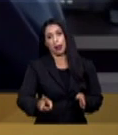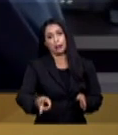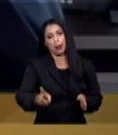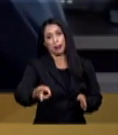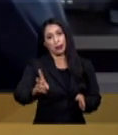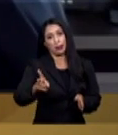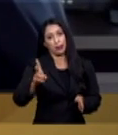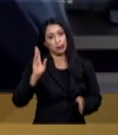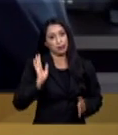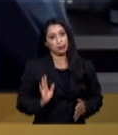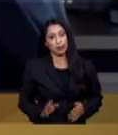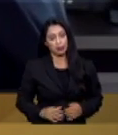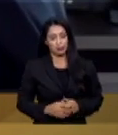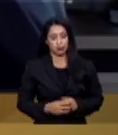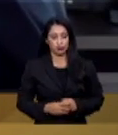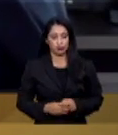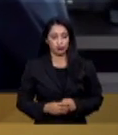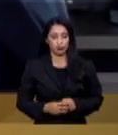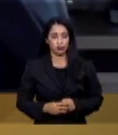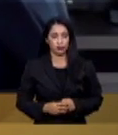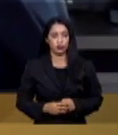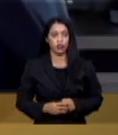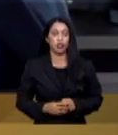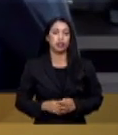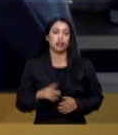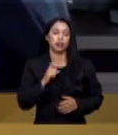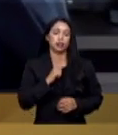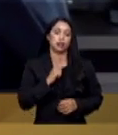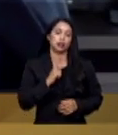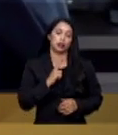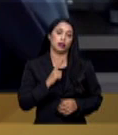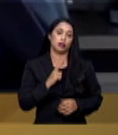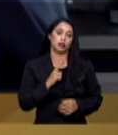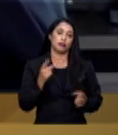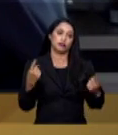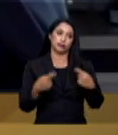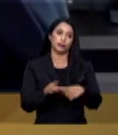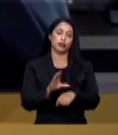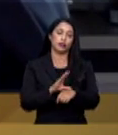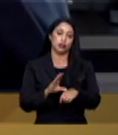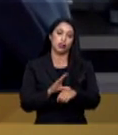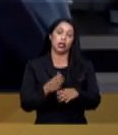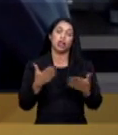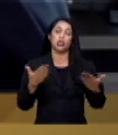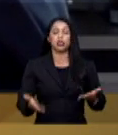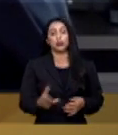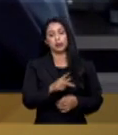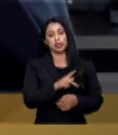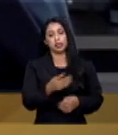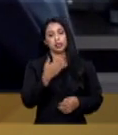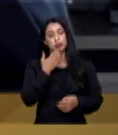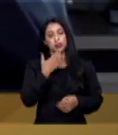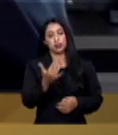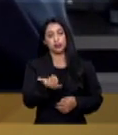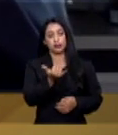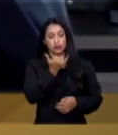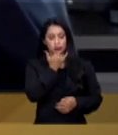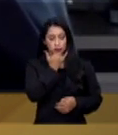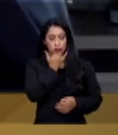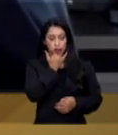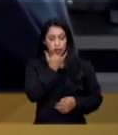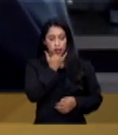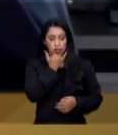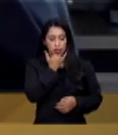e aí a bula ao princípio constitucional é evidente. De modo, presidente, pedindo todas as vênias ao eminente ministro Alexandre